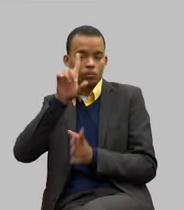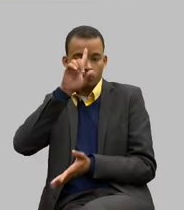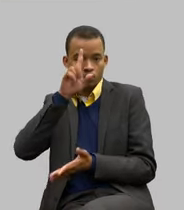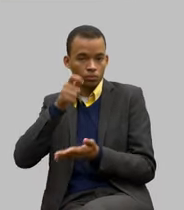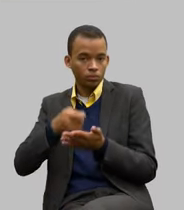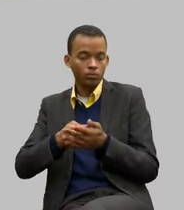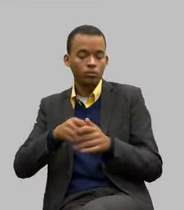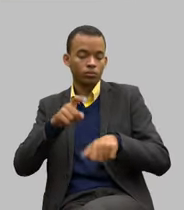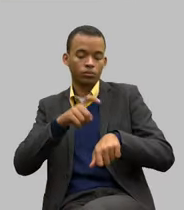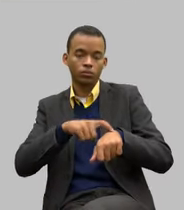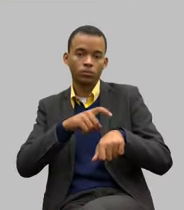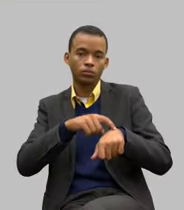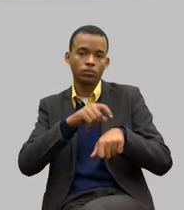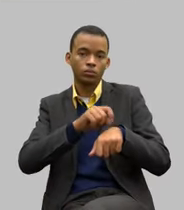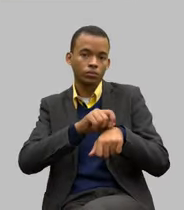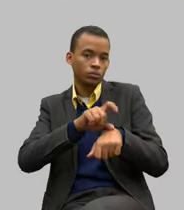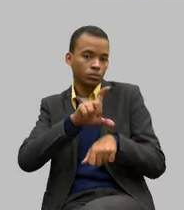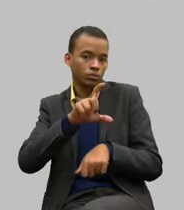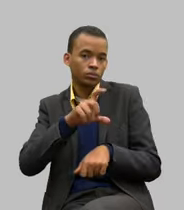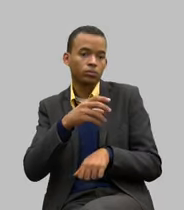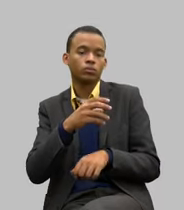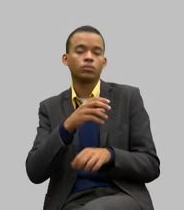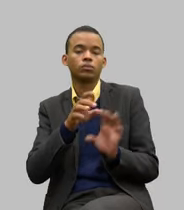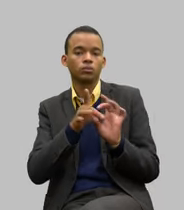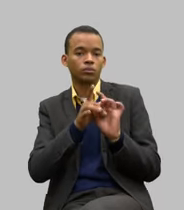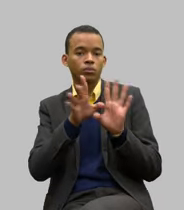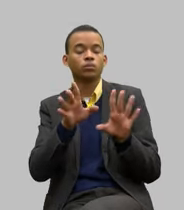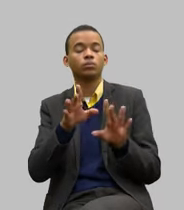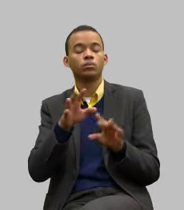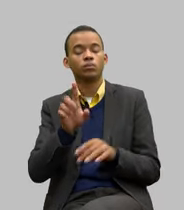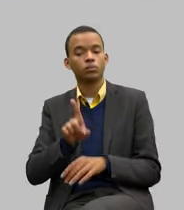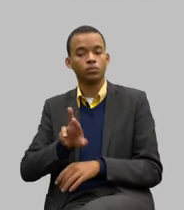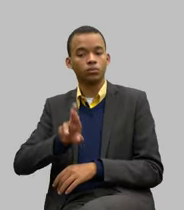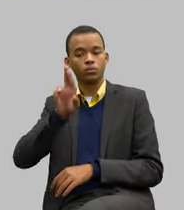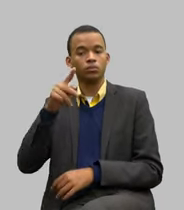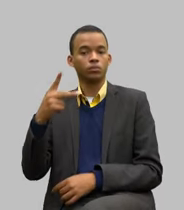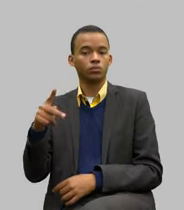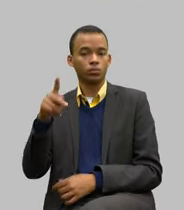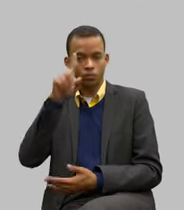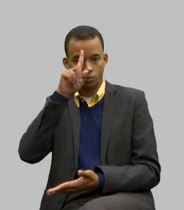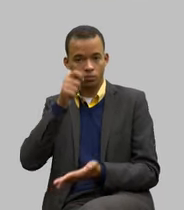para questionamento também como as respostas também do